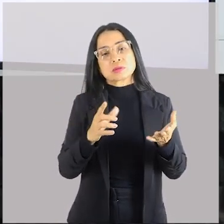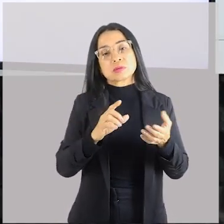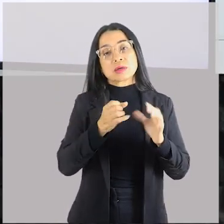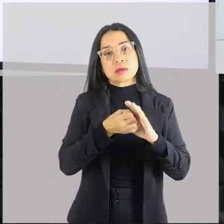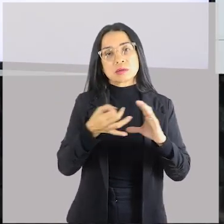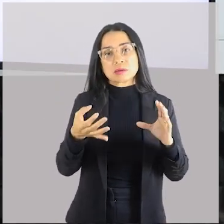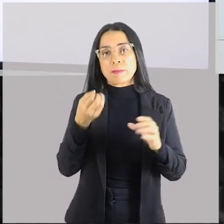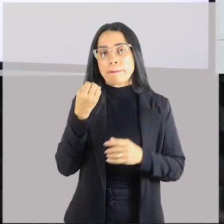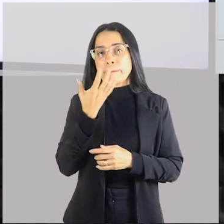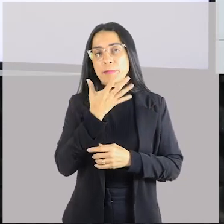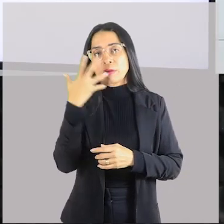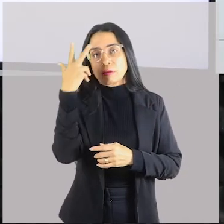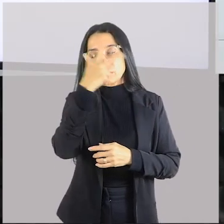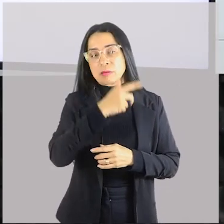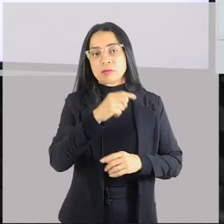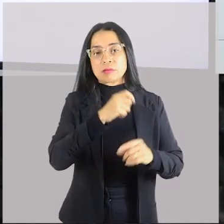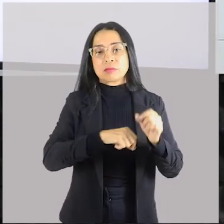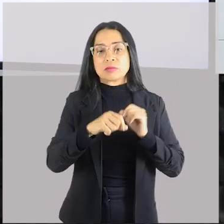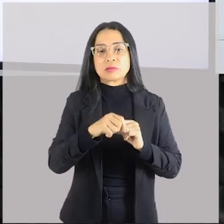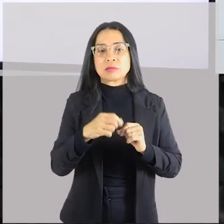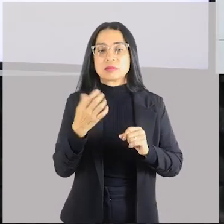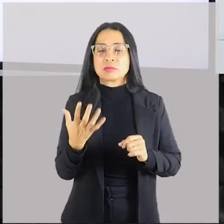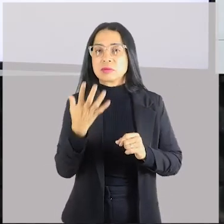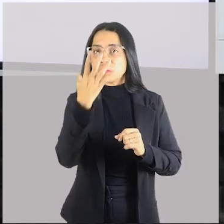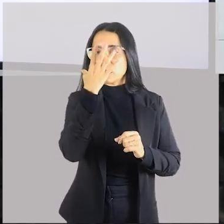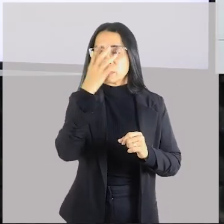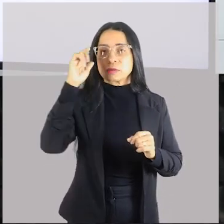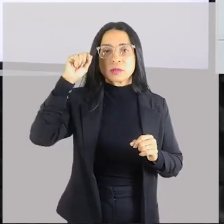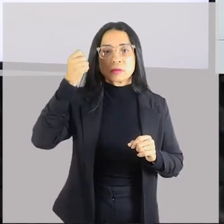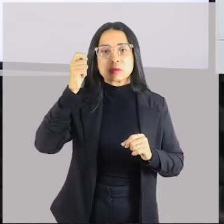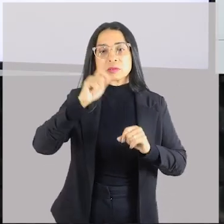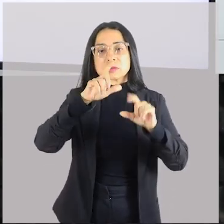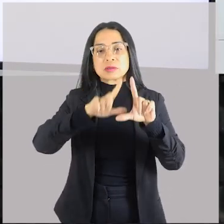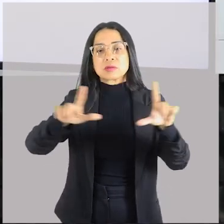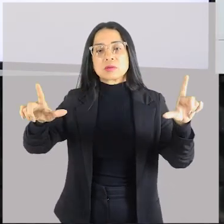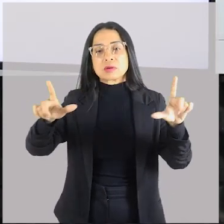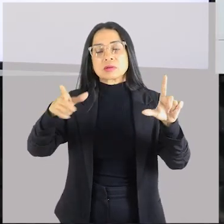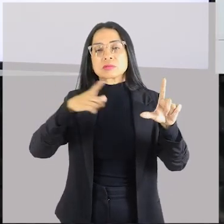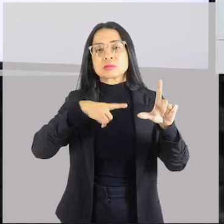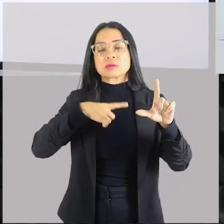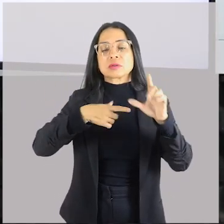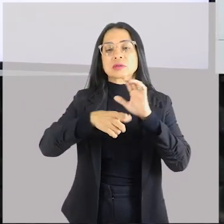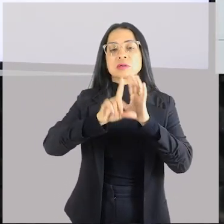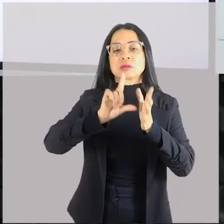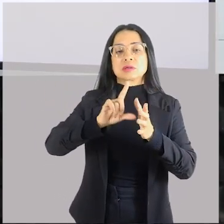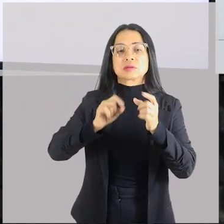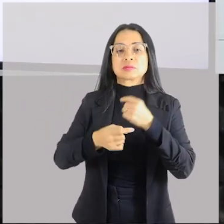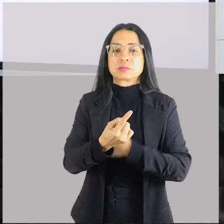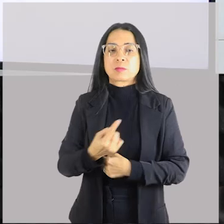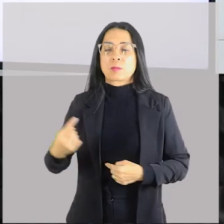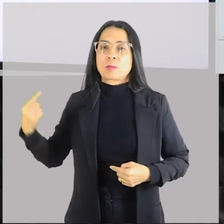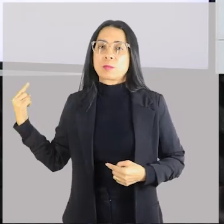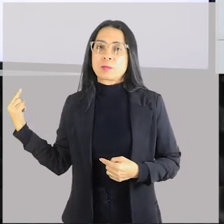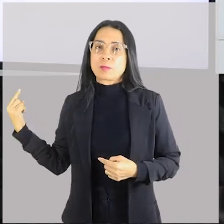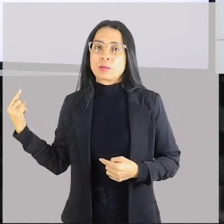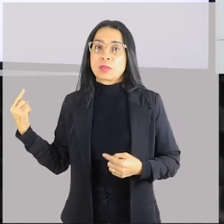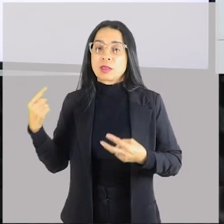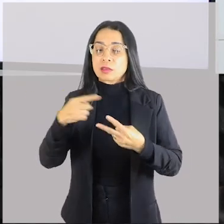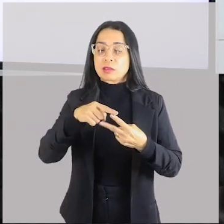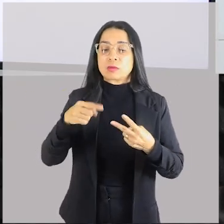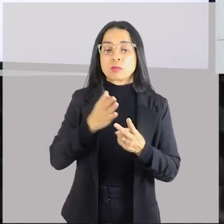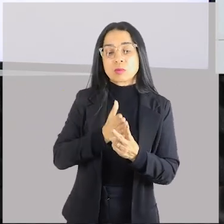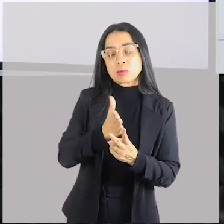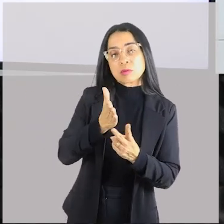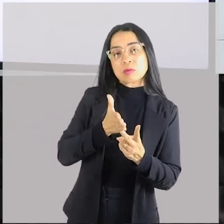é que no quadro que vou mostrar para vocês tem máscaras africanas que é o quadro que se Tent anteriormente as Vertentes você tem duas vertentes do cubismo o